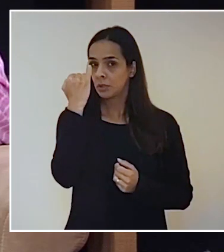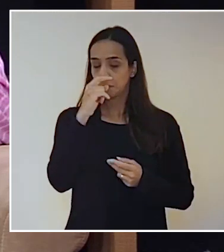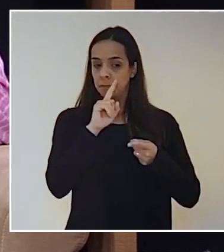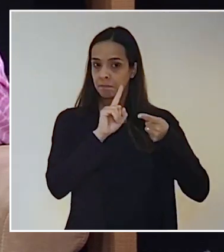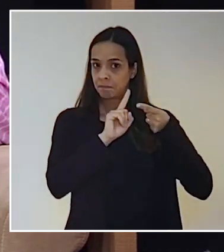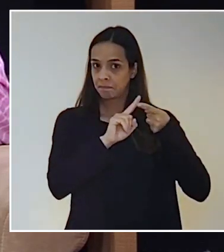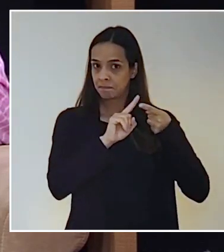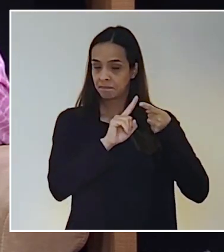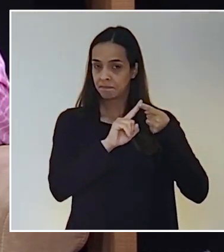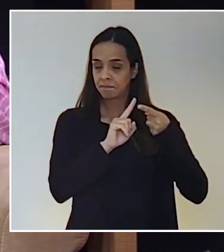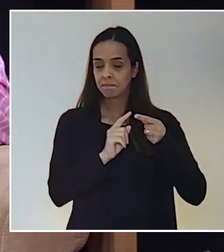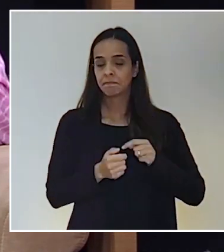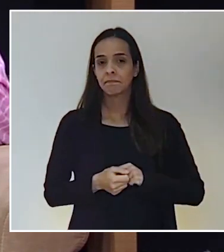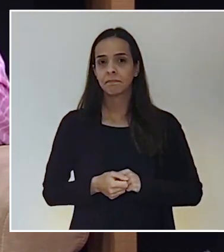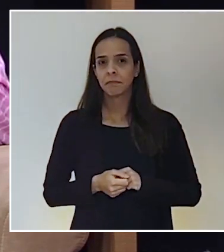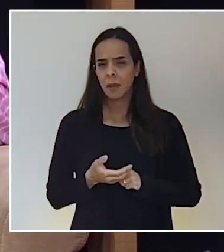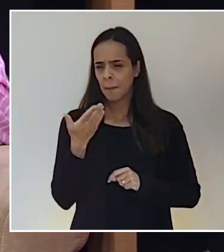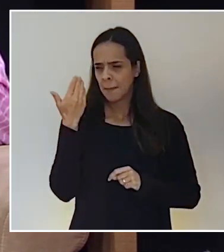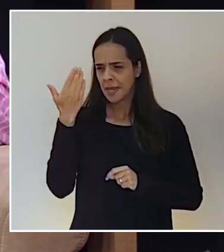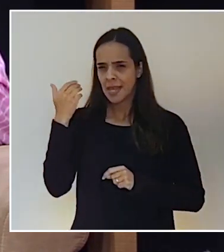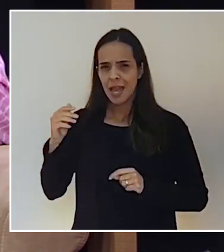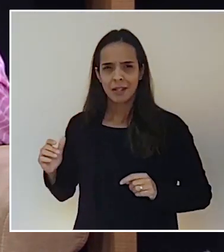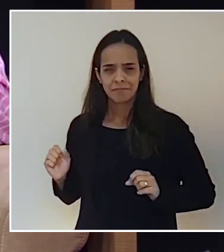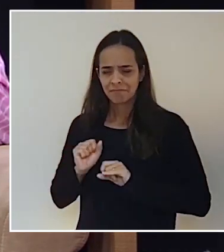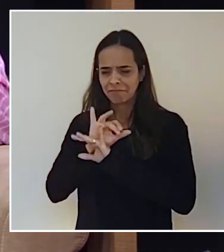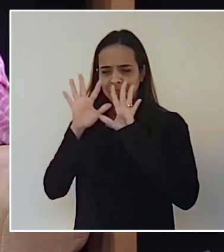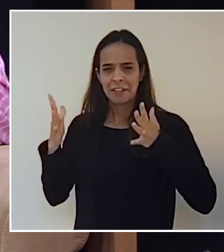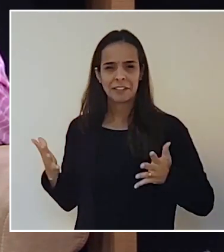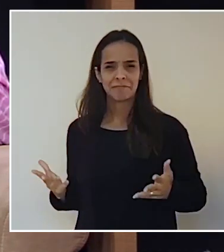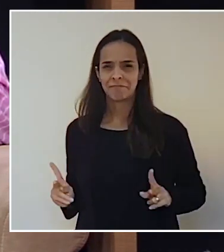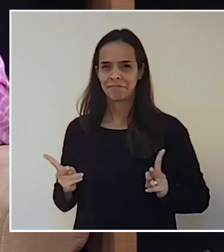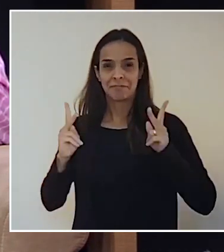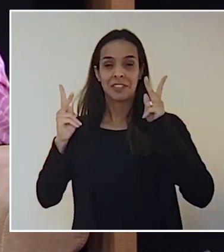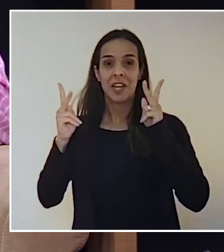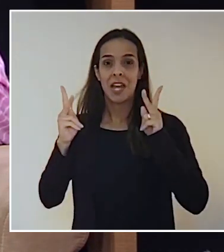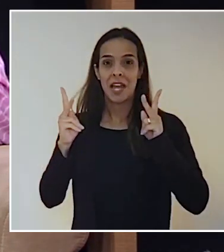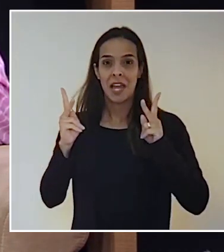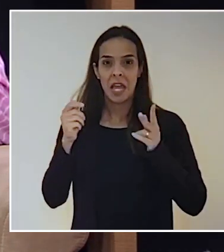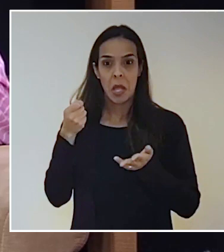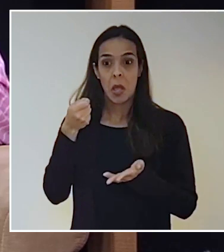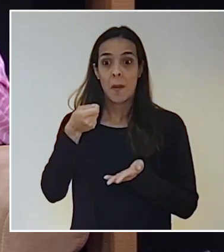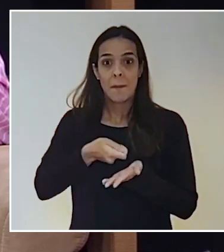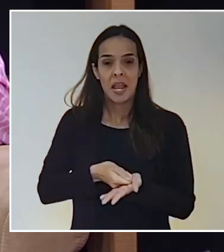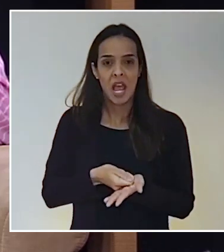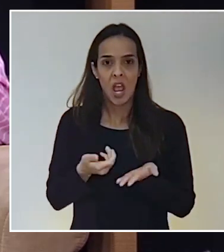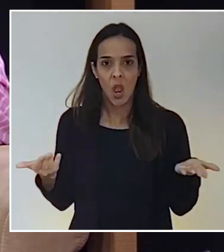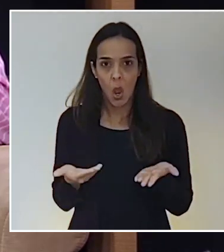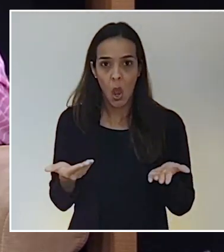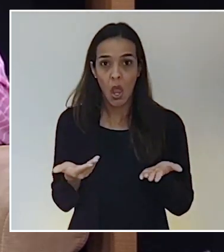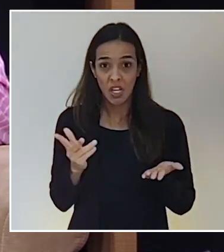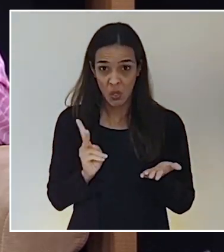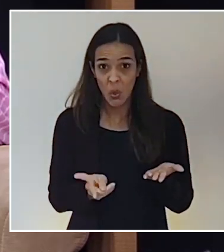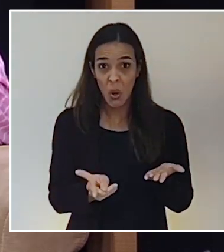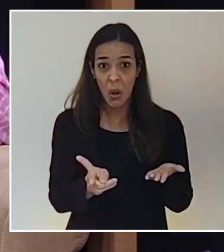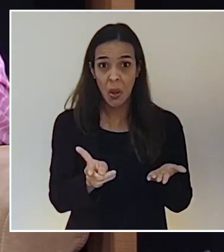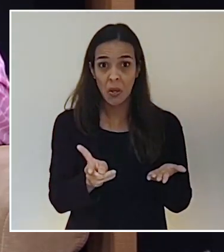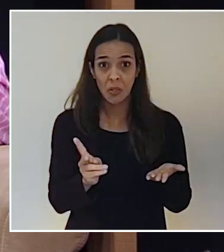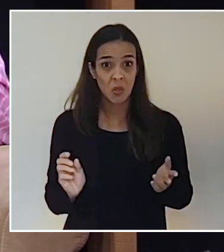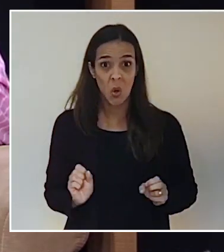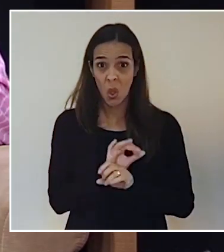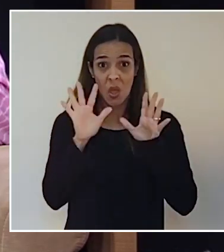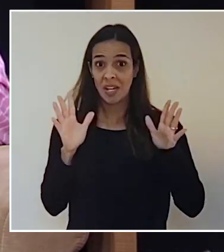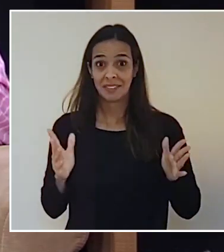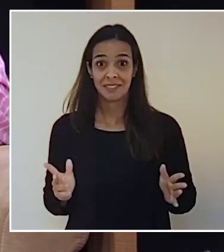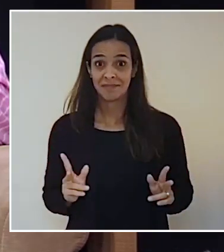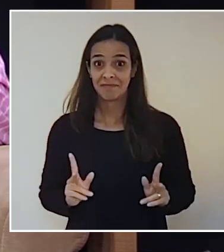glória não é garantia de um presente glorioso. As vitórias de ontem não servem